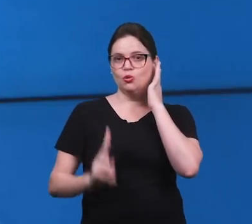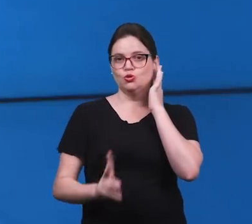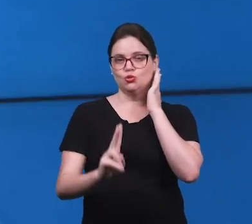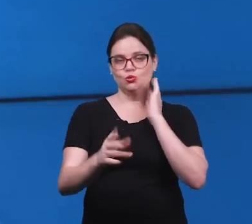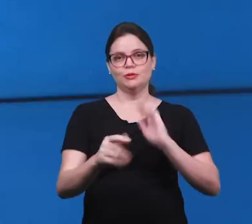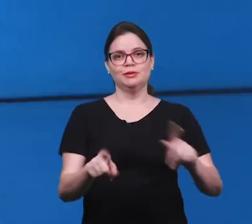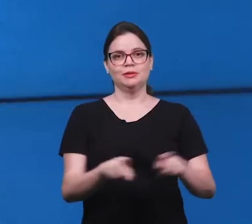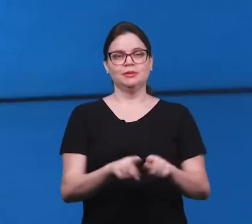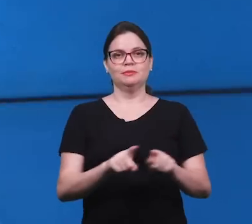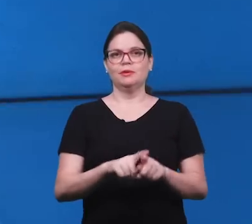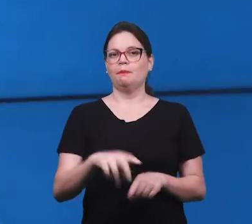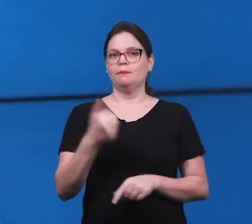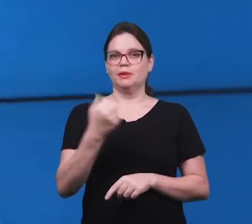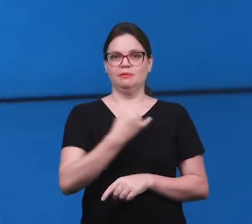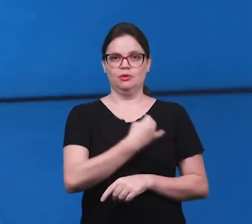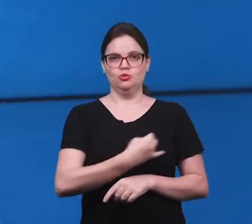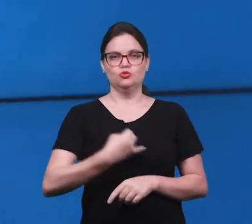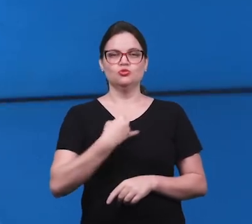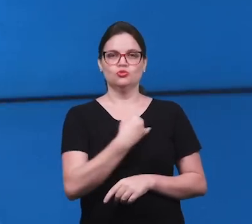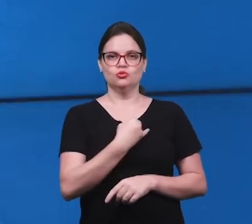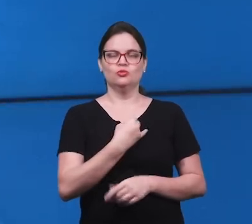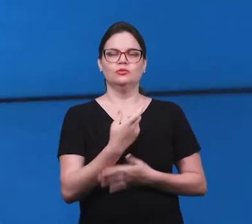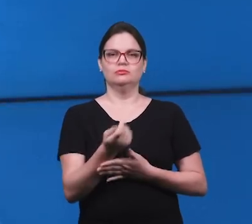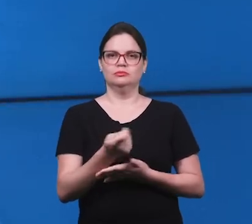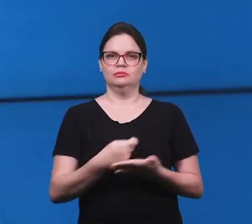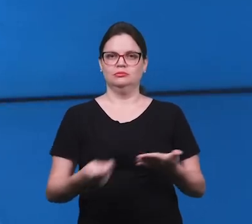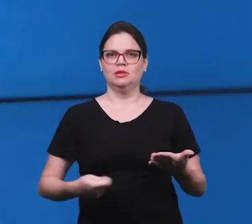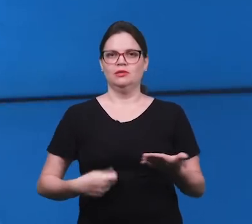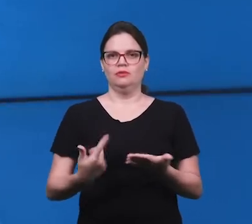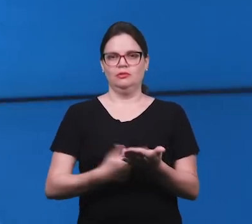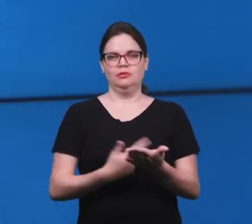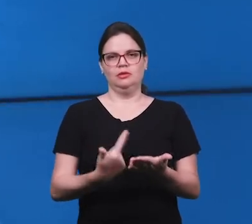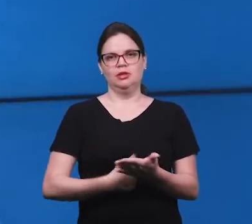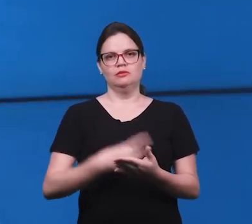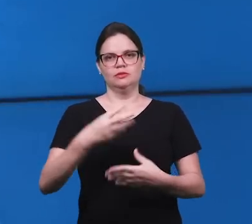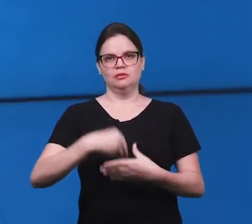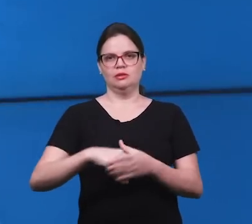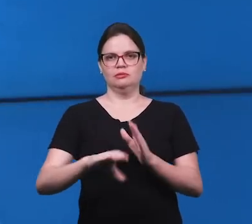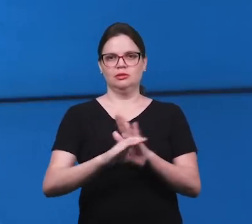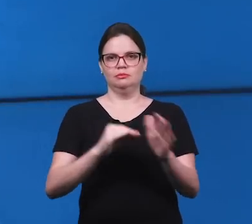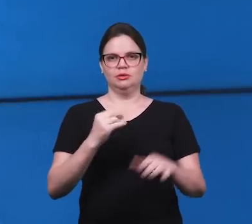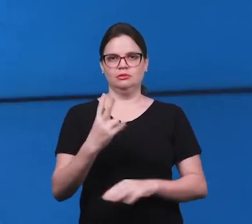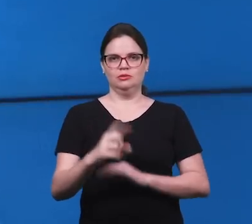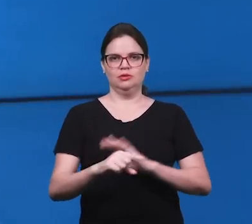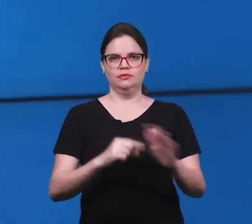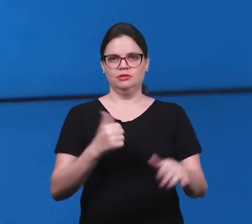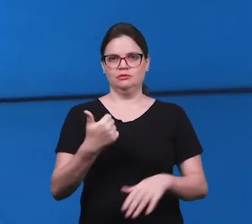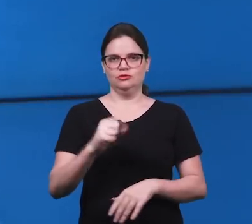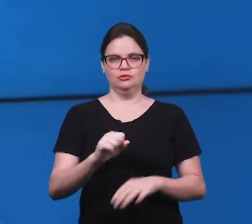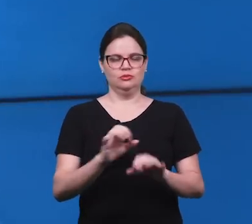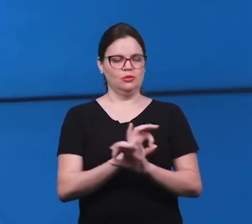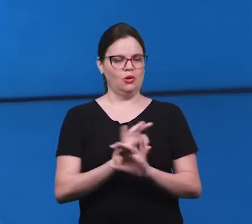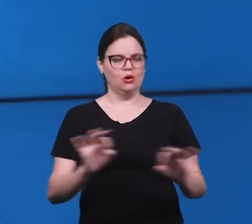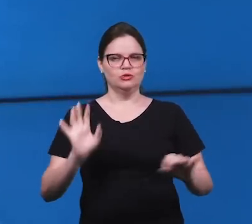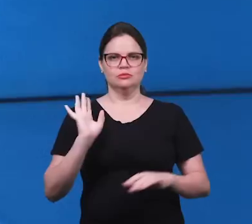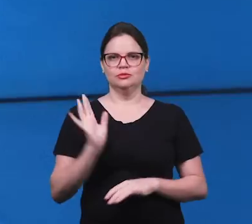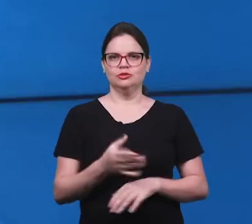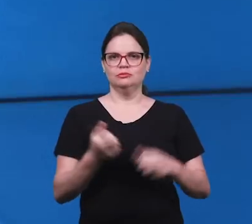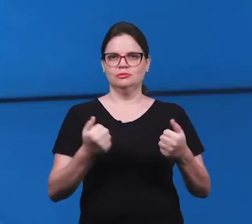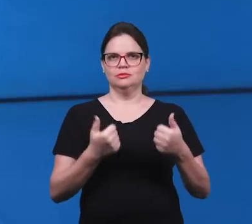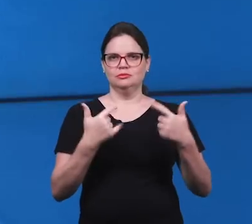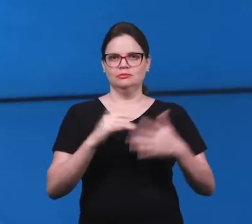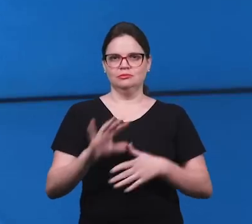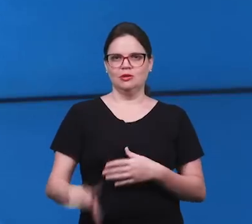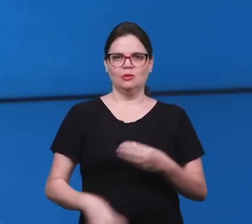1 João, né? Quando o apóstolo João escreveu no capítulo 2, no versículo 18. Muito bem citado por você para melhorar,